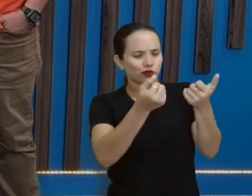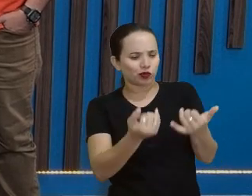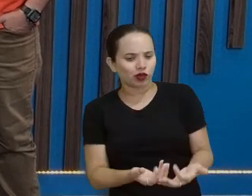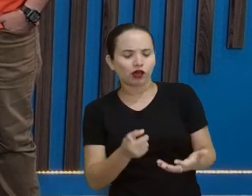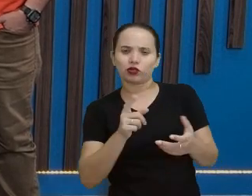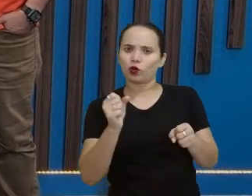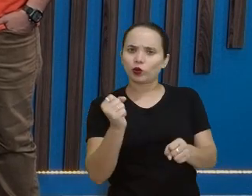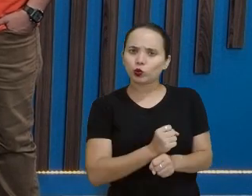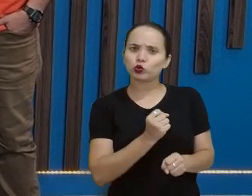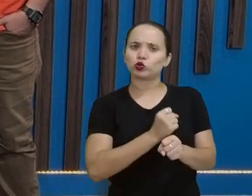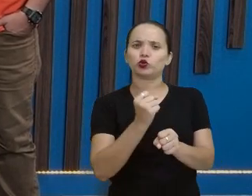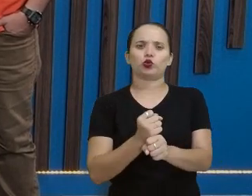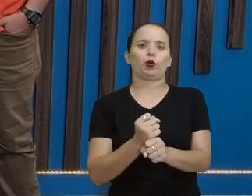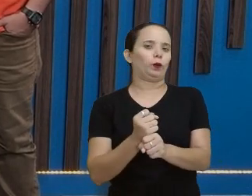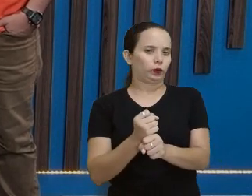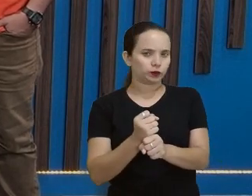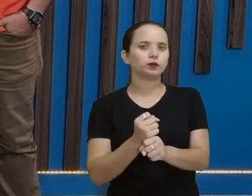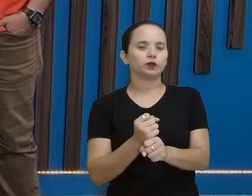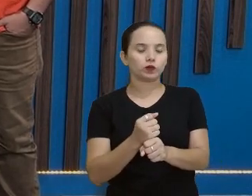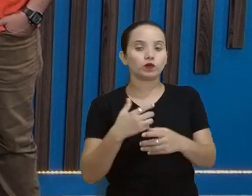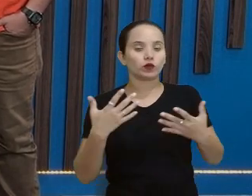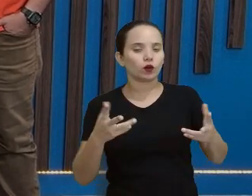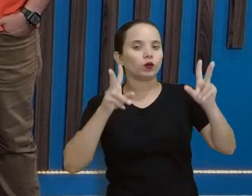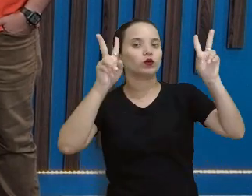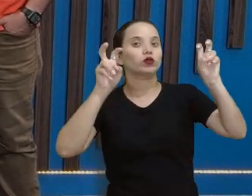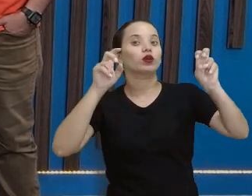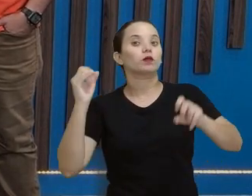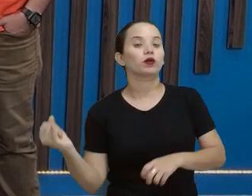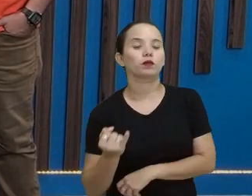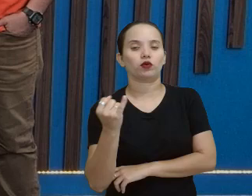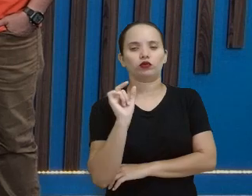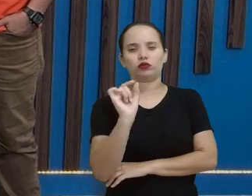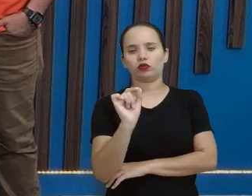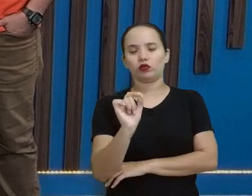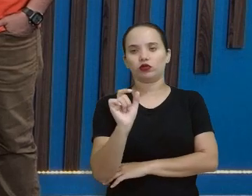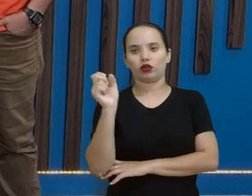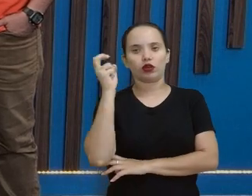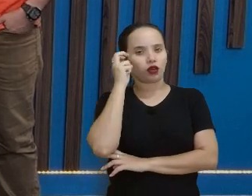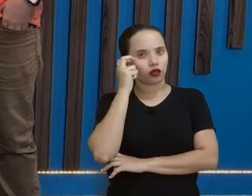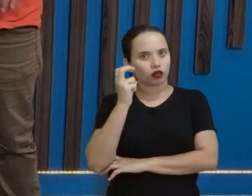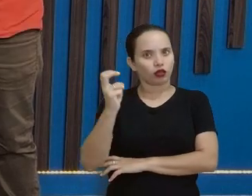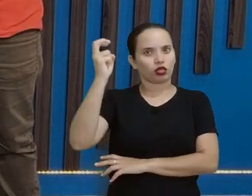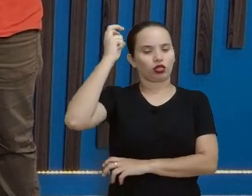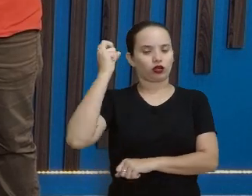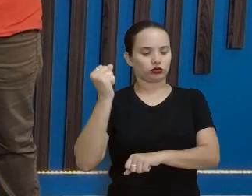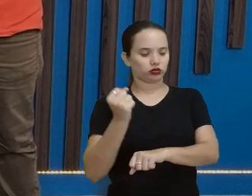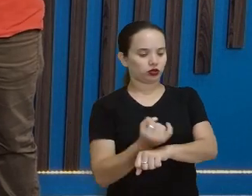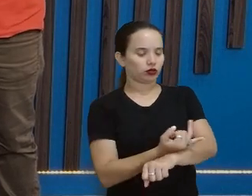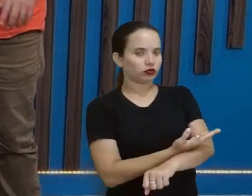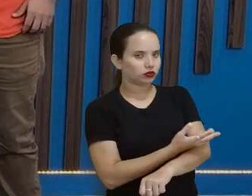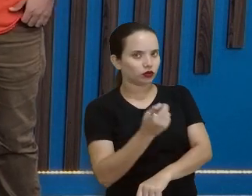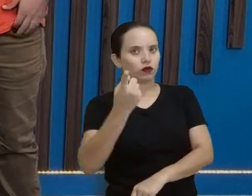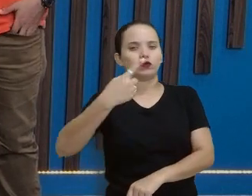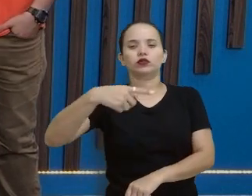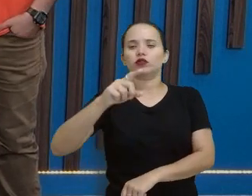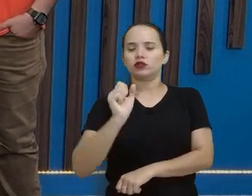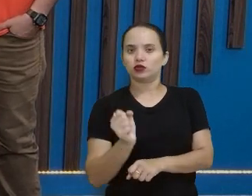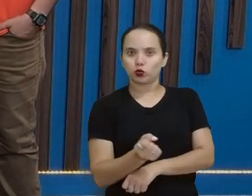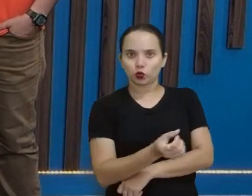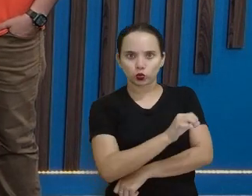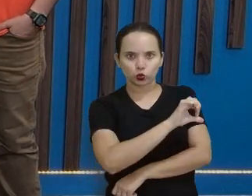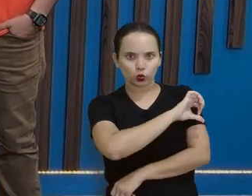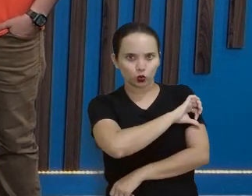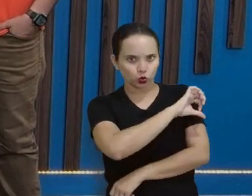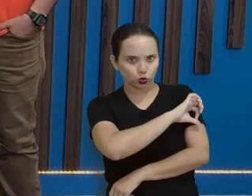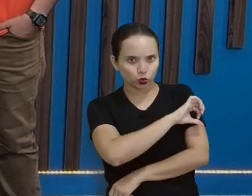dessa construção, ó, a gente hoje vai trazer um tema bem importante que é inteligência emocional. Vocês são nono ano, estão